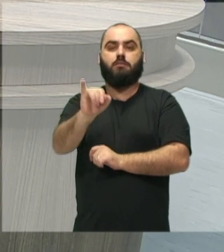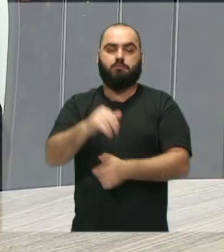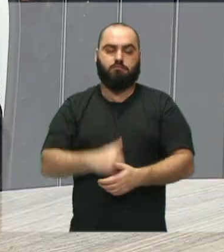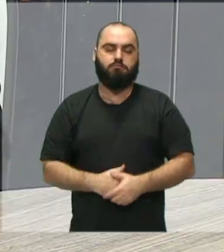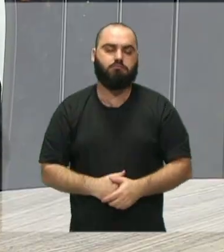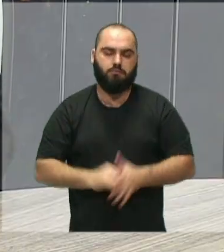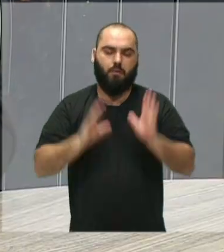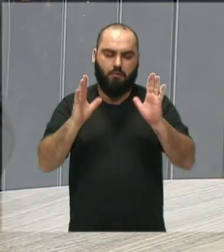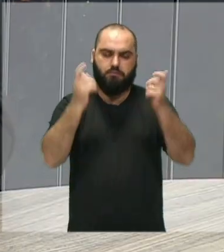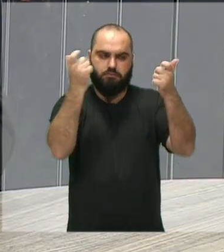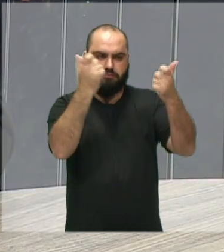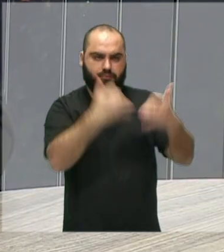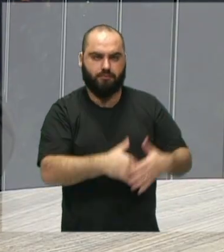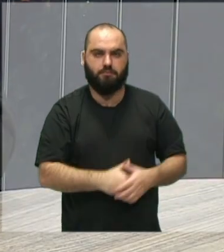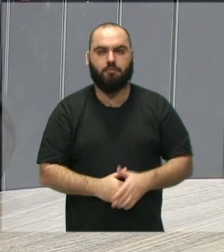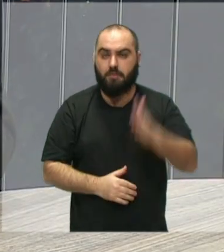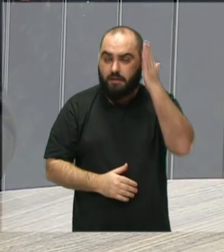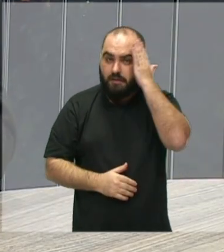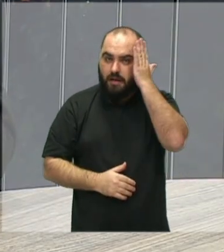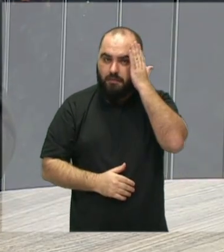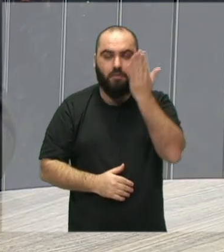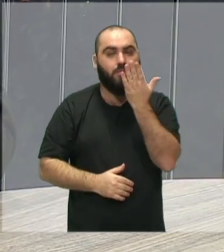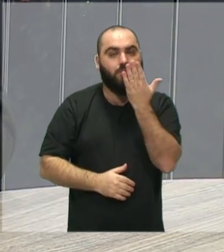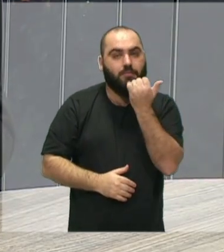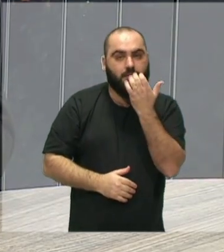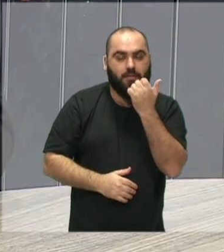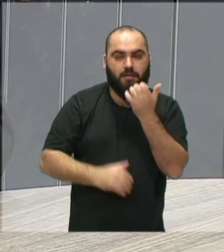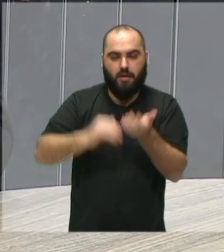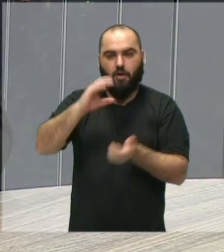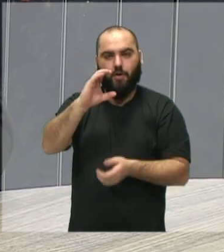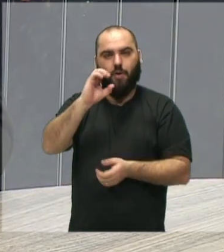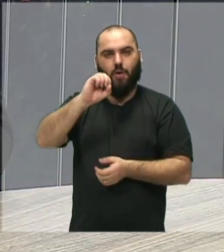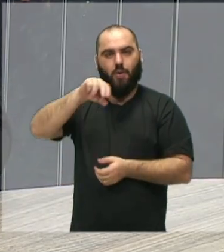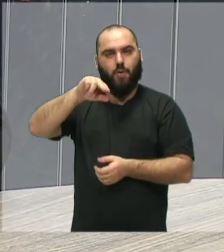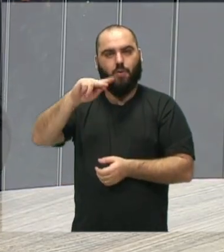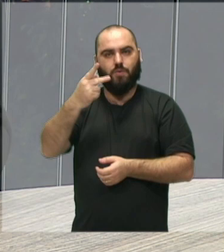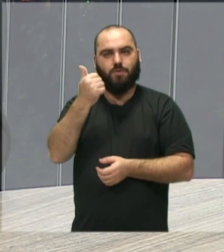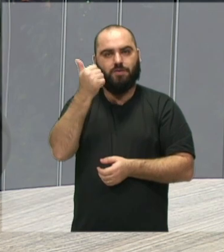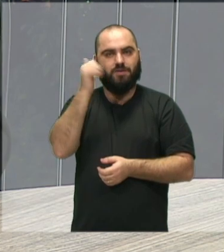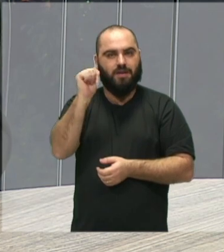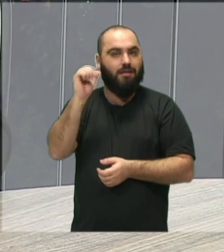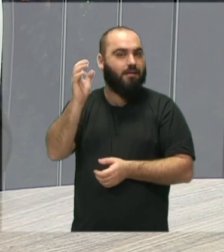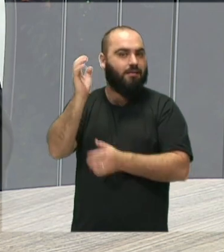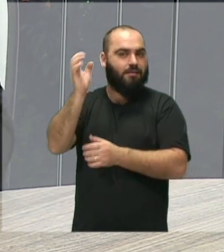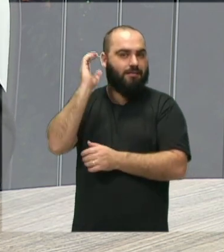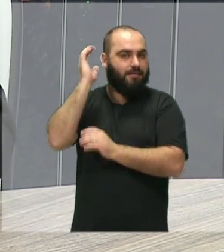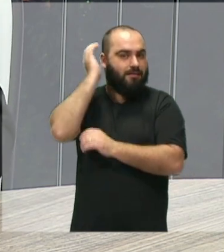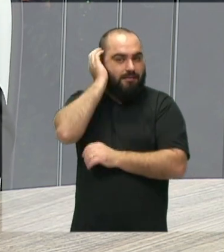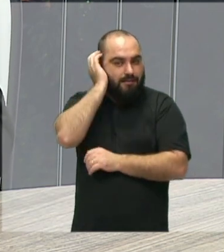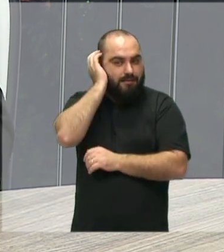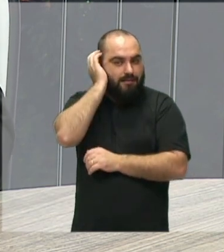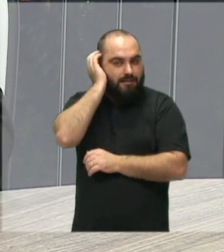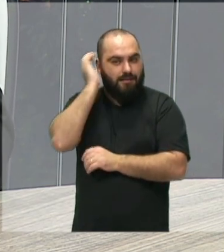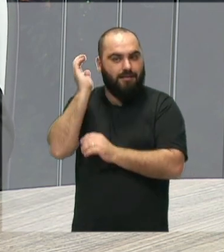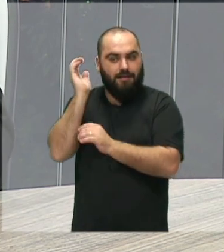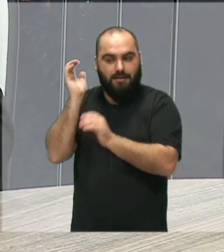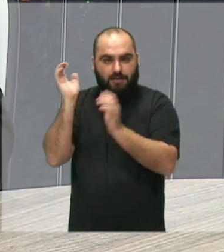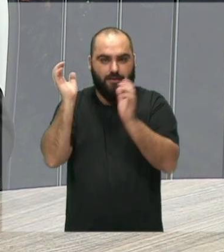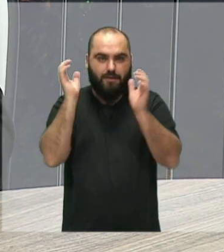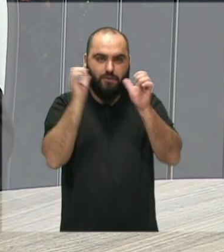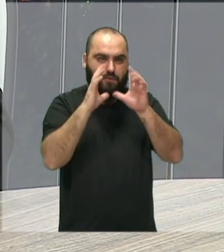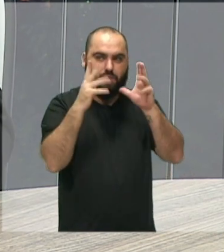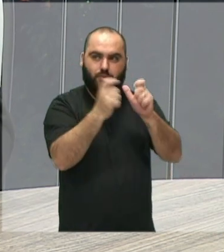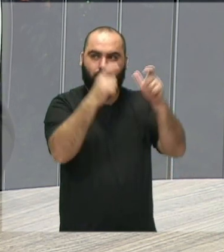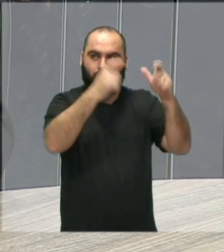bem breve, é um amontoado de conchas, né? Normalmente ele é situado em regiões litorâneas e aí tem alguns estudiosos